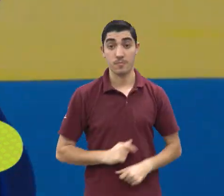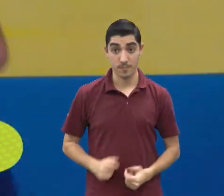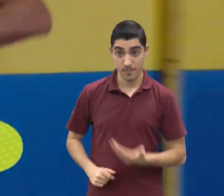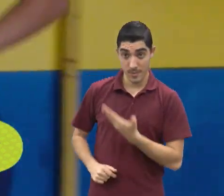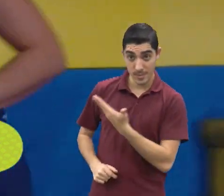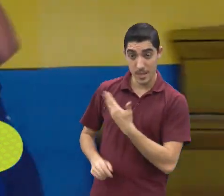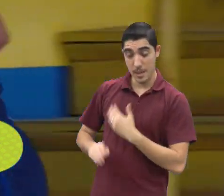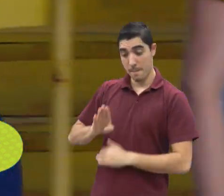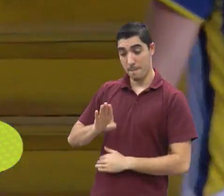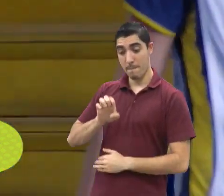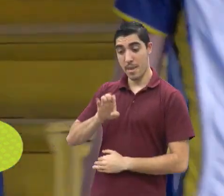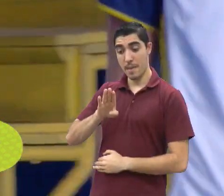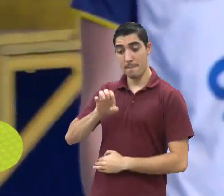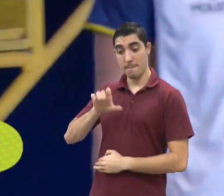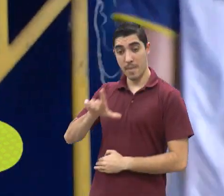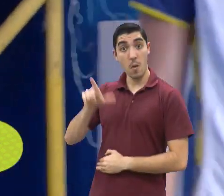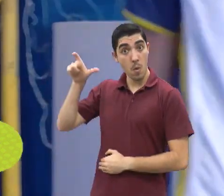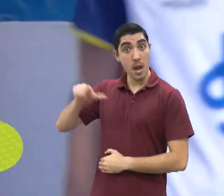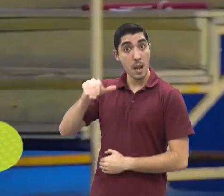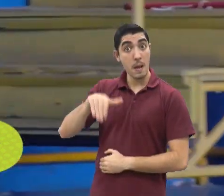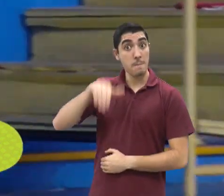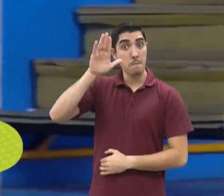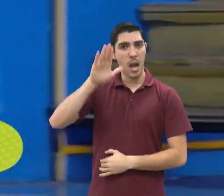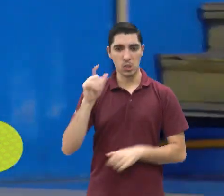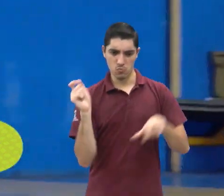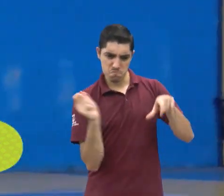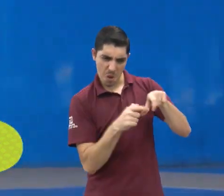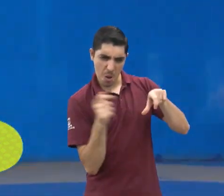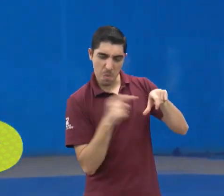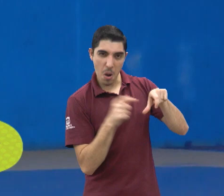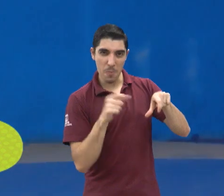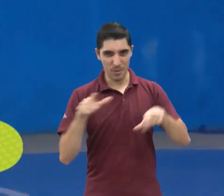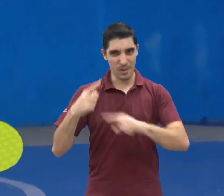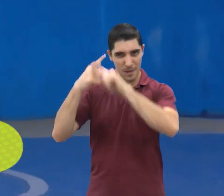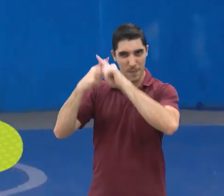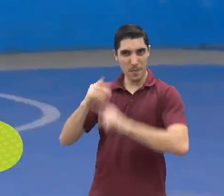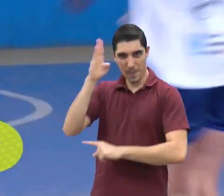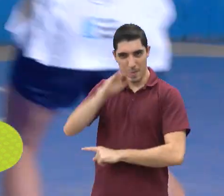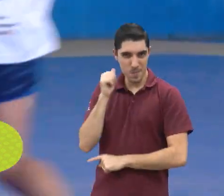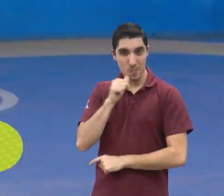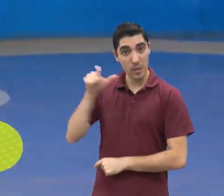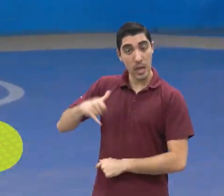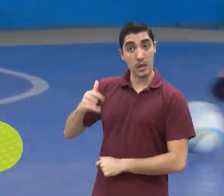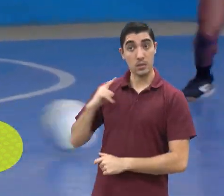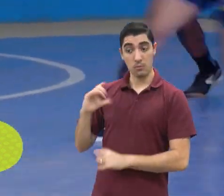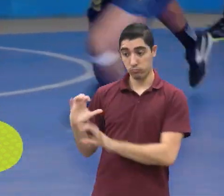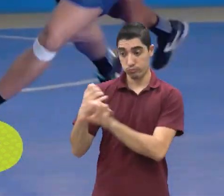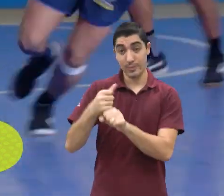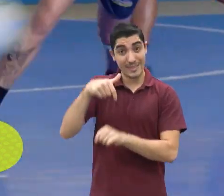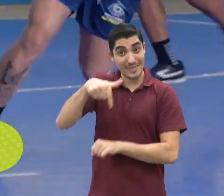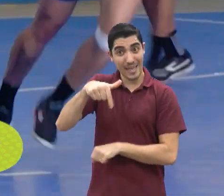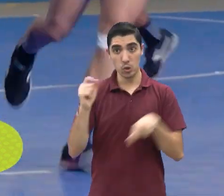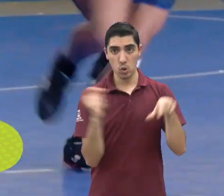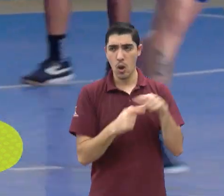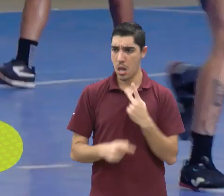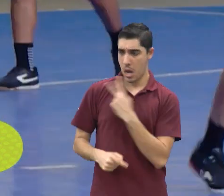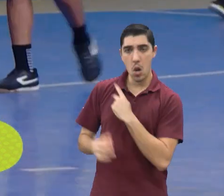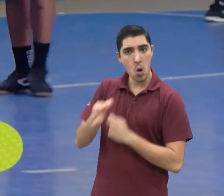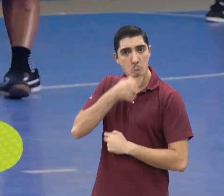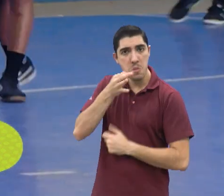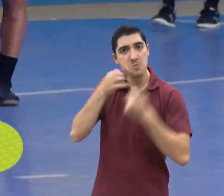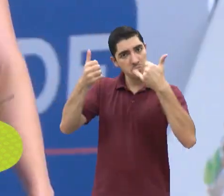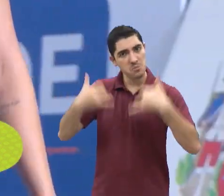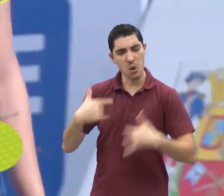Bebel, artilheira do São José na Liga Feminina de Futsal com 7 gols marcados. Ela diz estar preparada para aproveitar